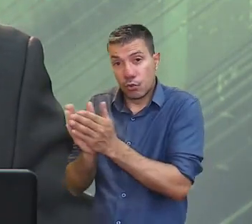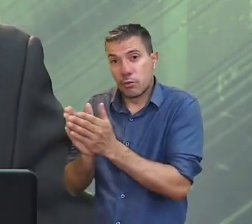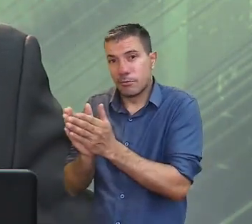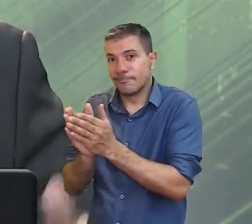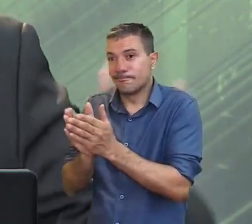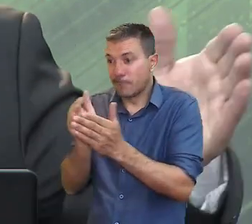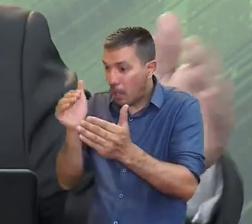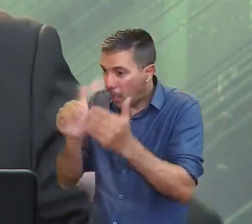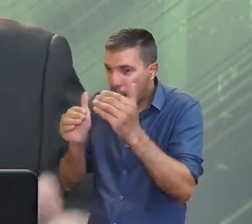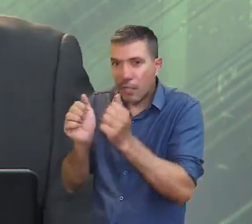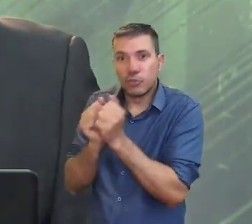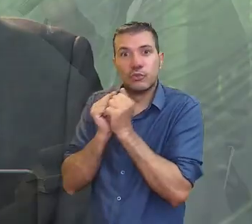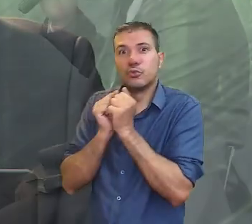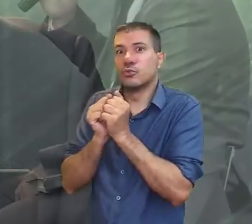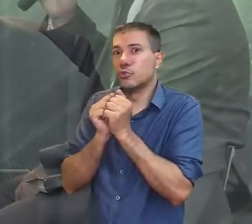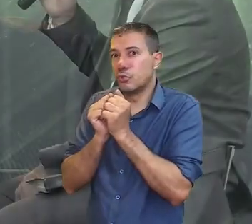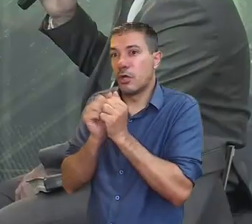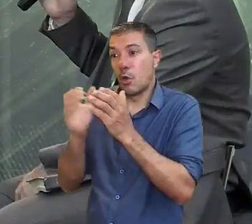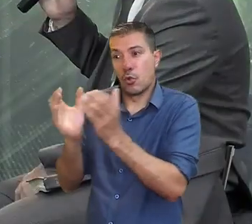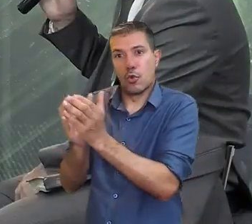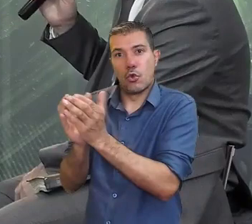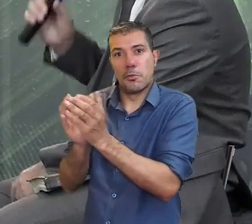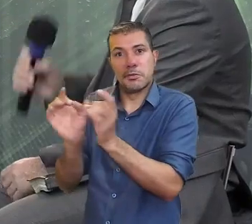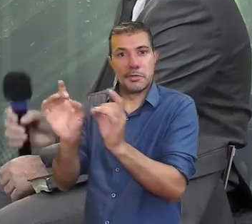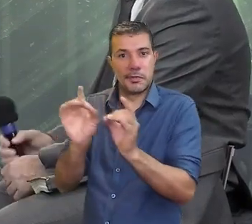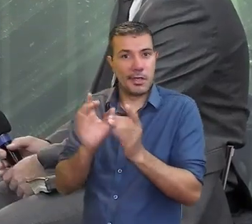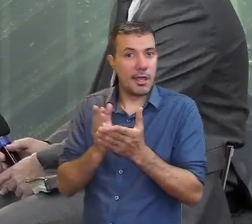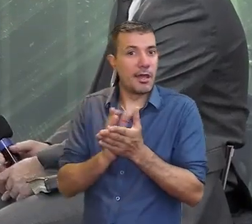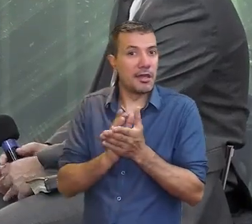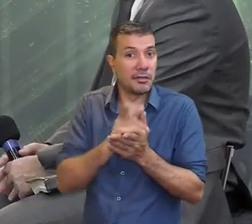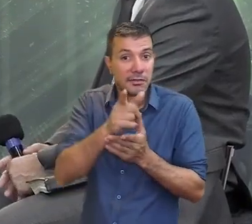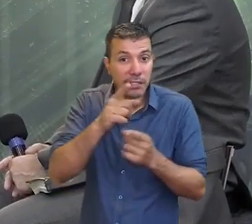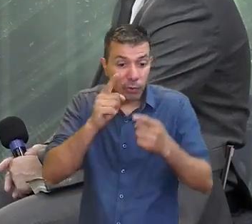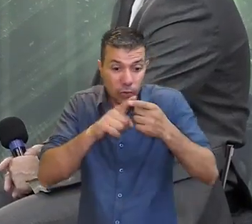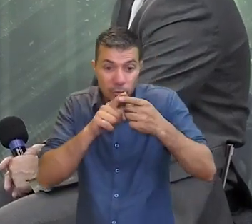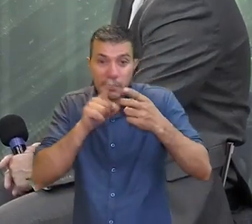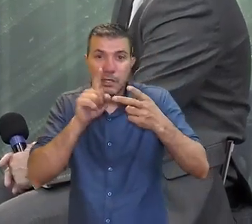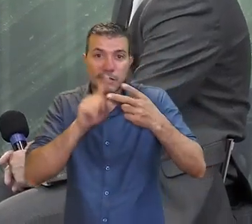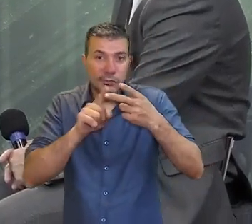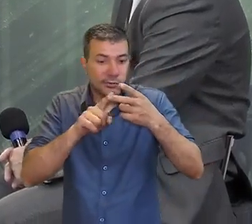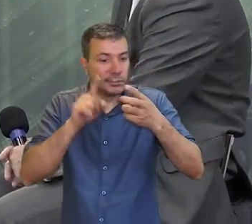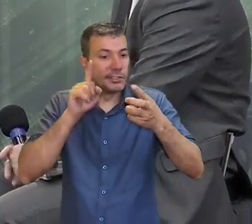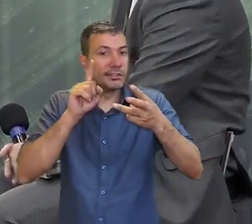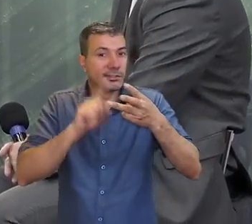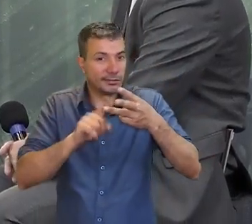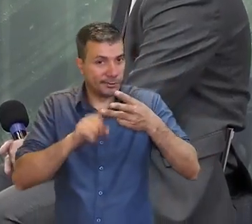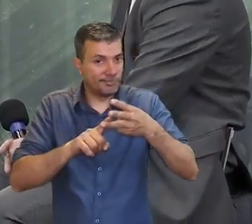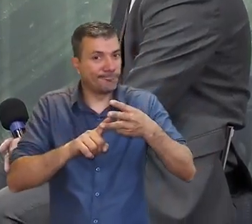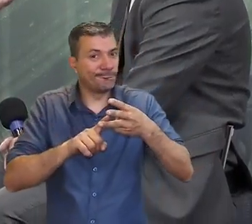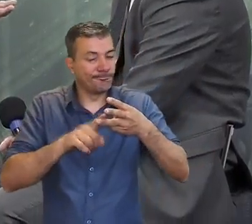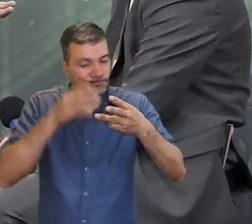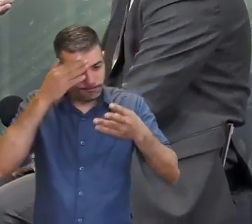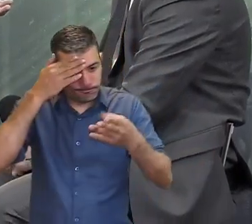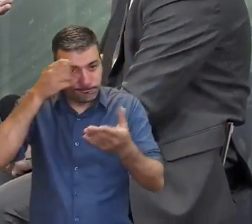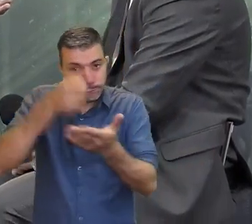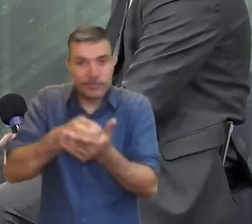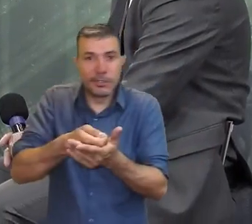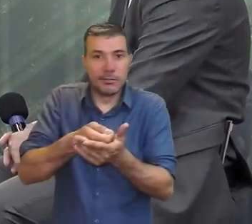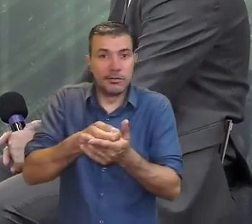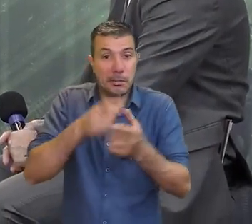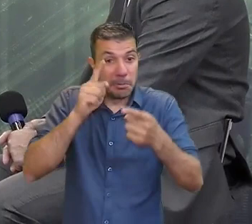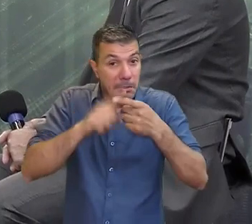Com certeza. E você, pastor Casemiro? Mais do que nunca. Pelo menos 3 decisões nós precisamos tomar nessa